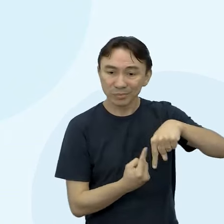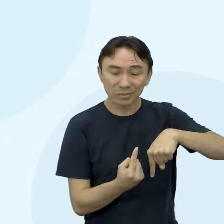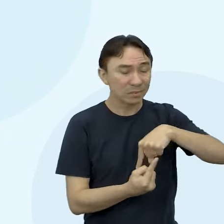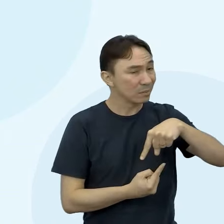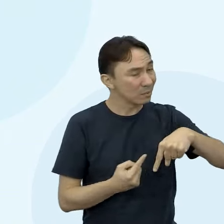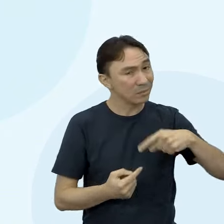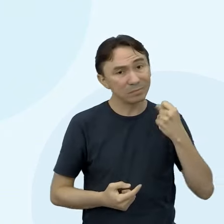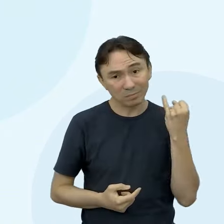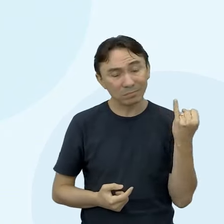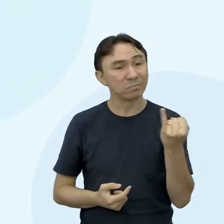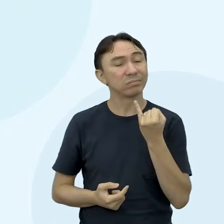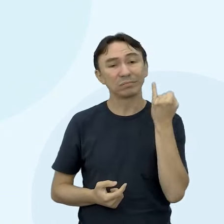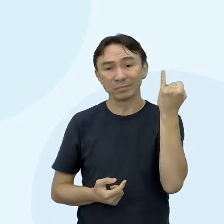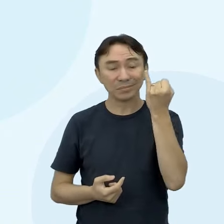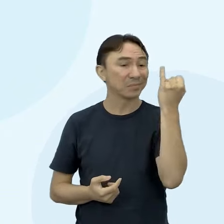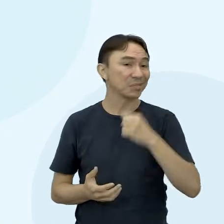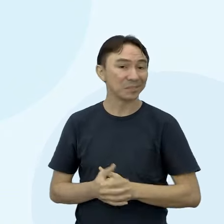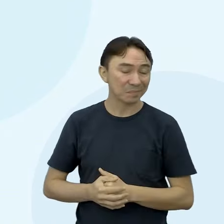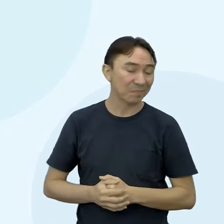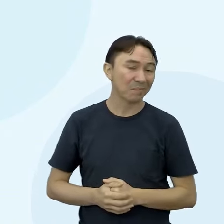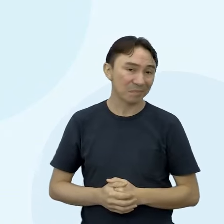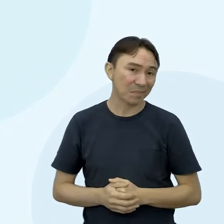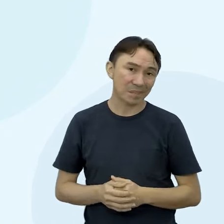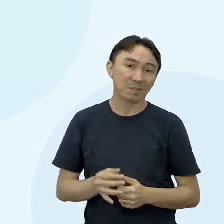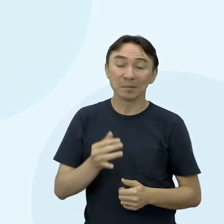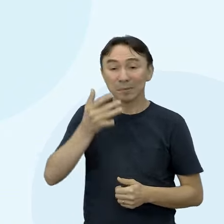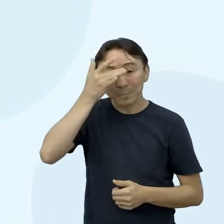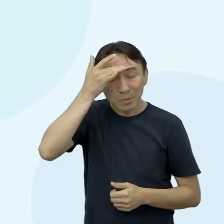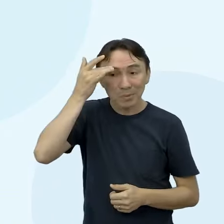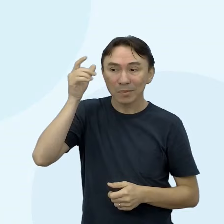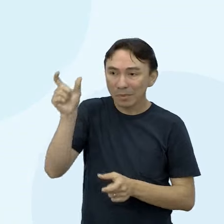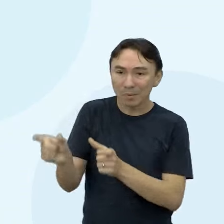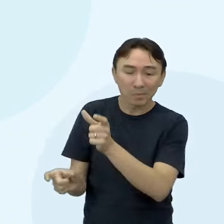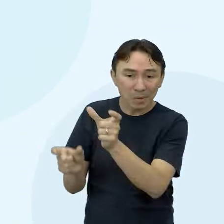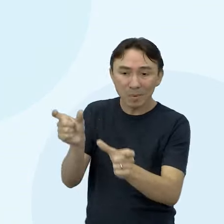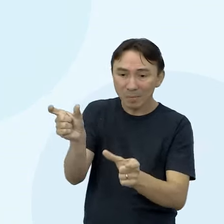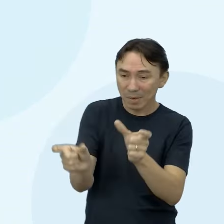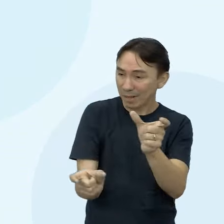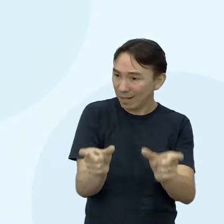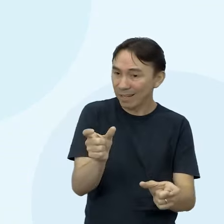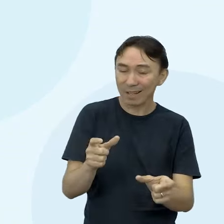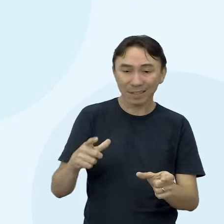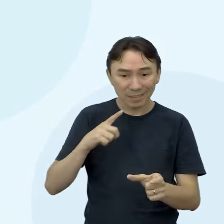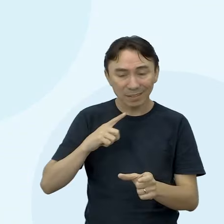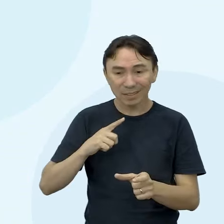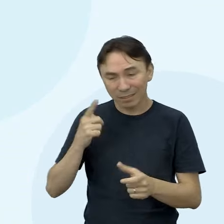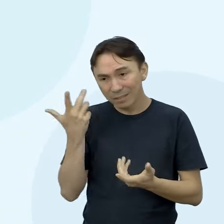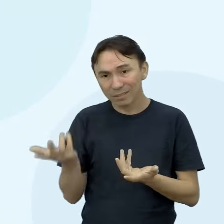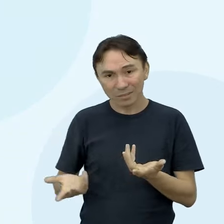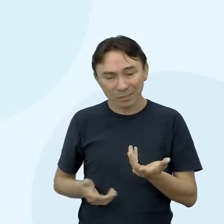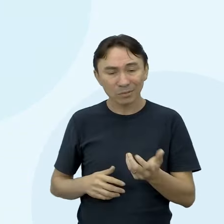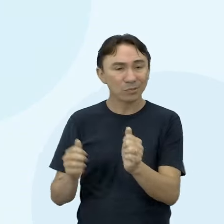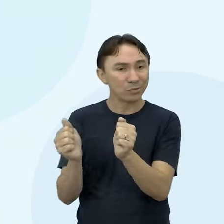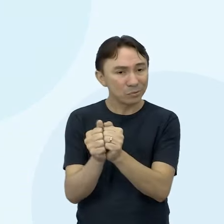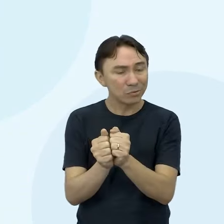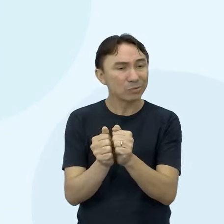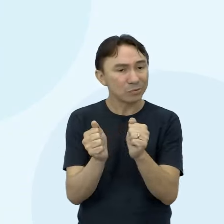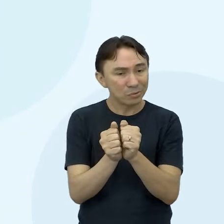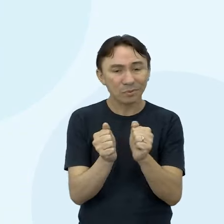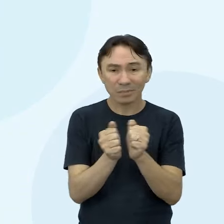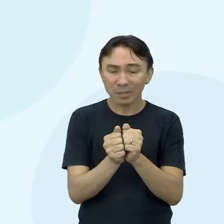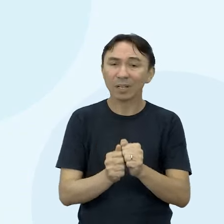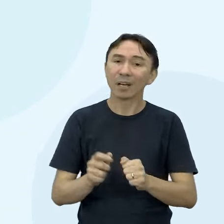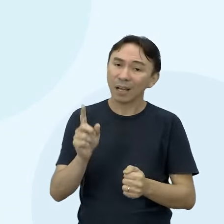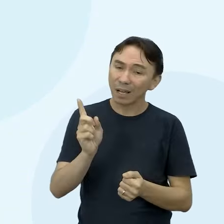nem as pessoas, elas têm características, elas têm que andar separadas aí, vamos supor, mas elas têm que estarem junto, formando essa